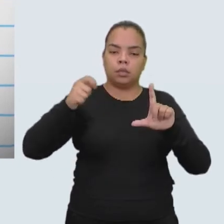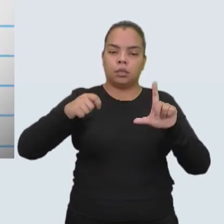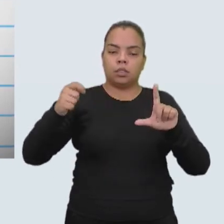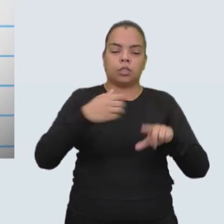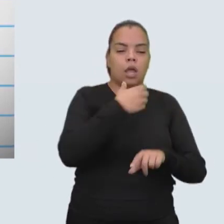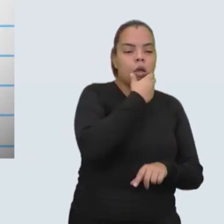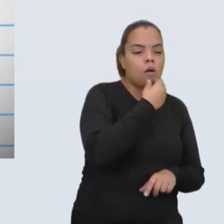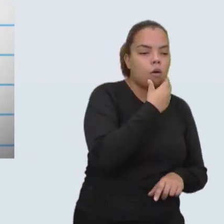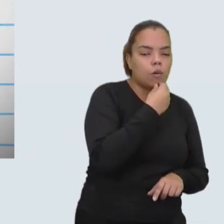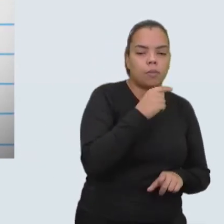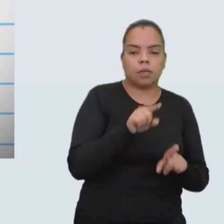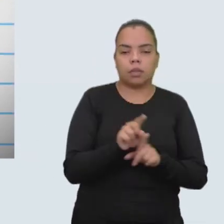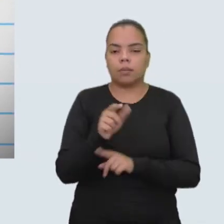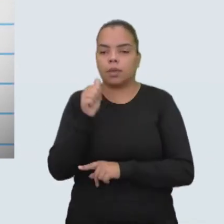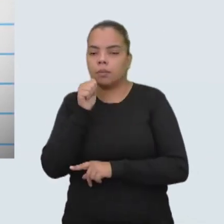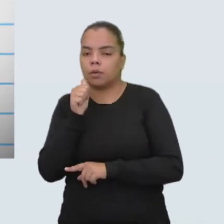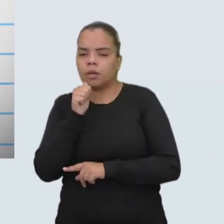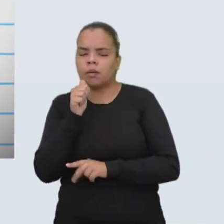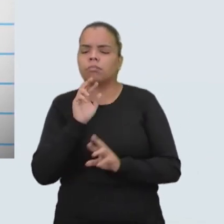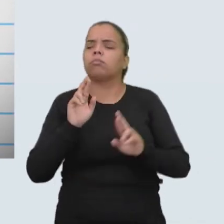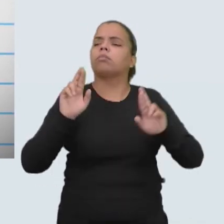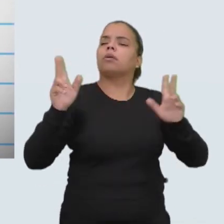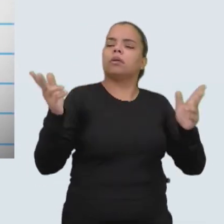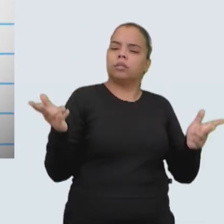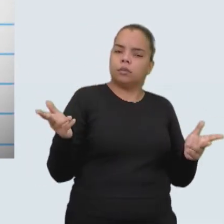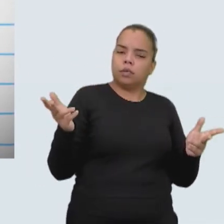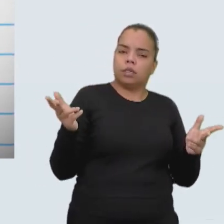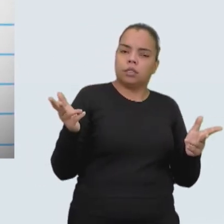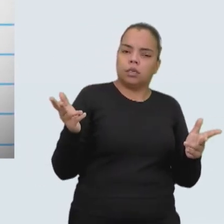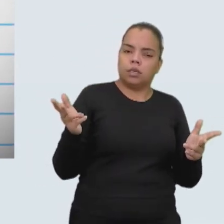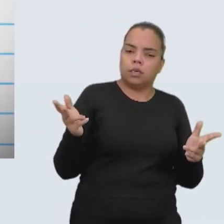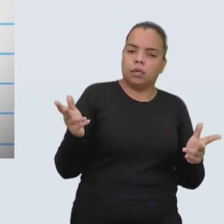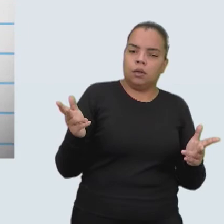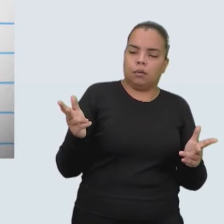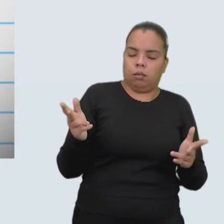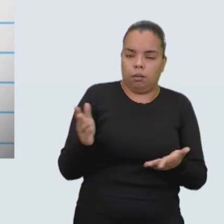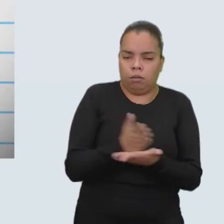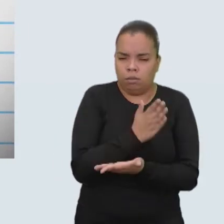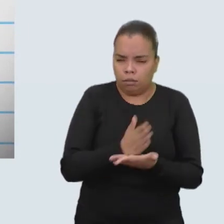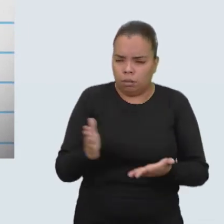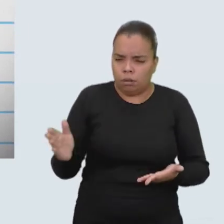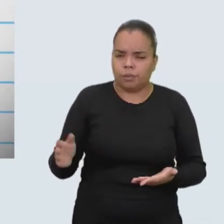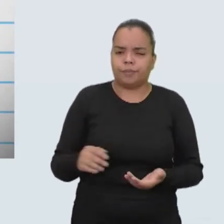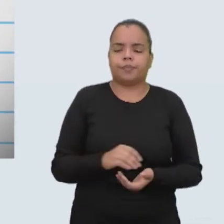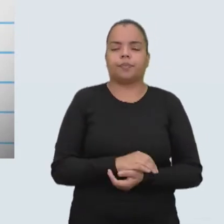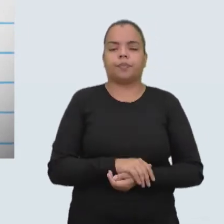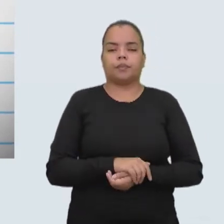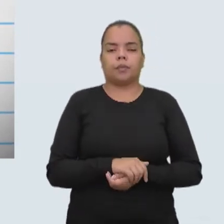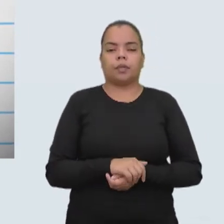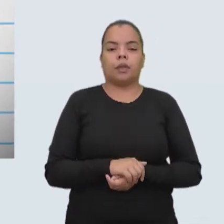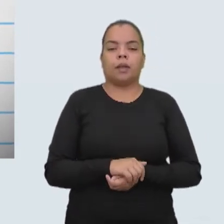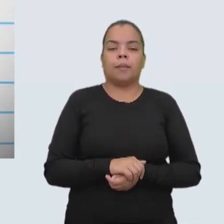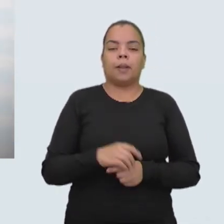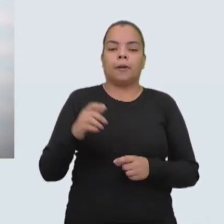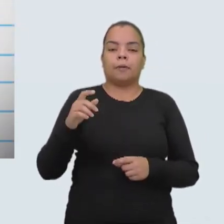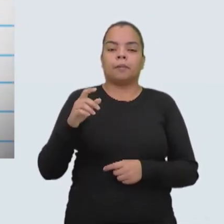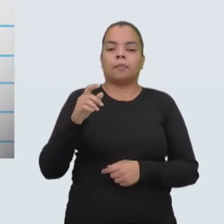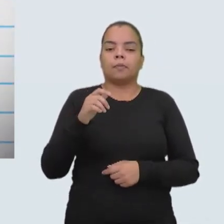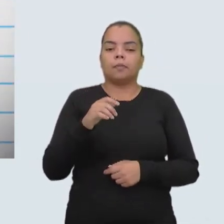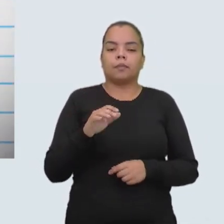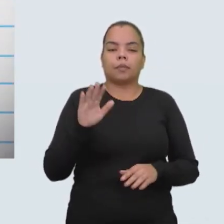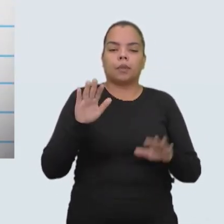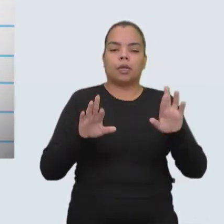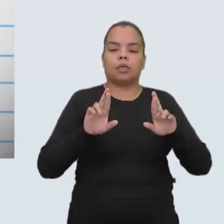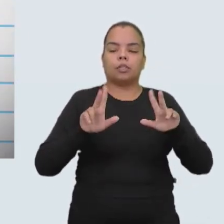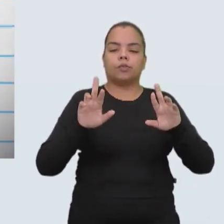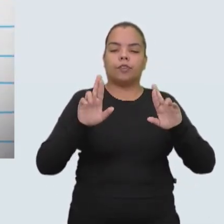homem e mulher, iguais ou diferentes. Segundo a Divisão de Estatística das Nações Unidas, a palavra sexo refere-se às